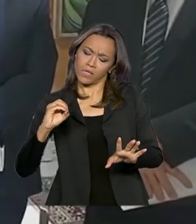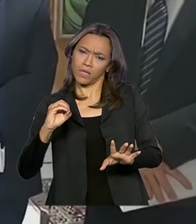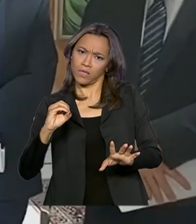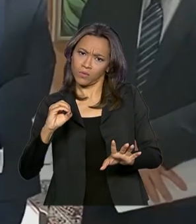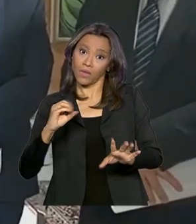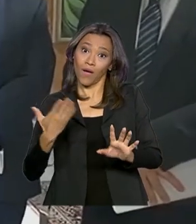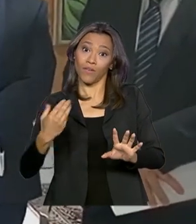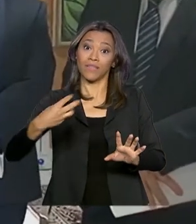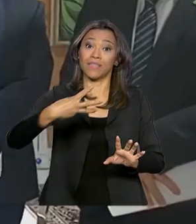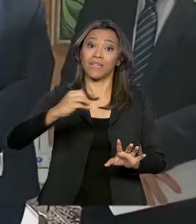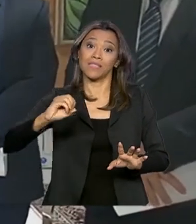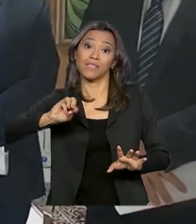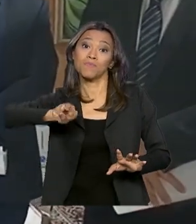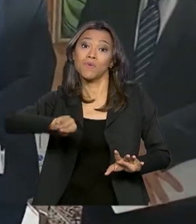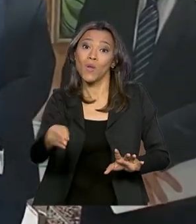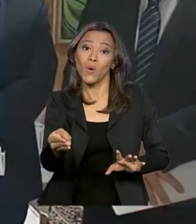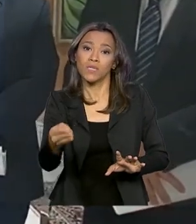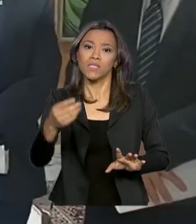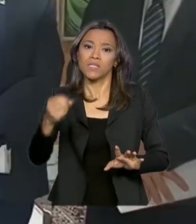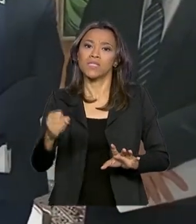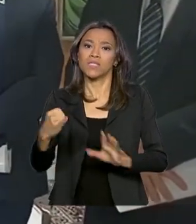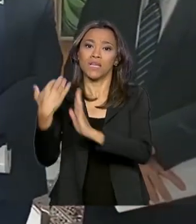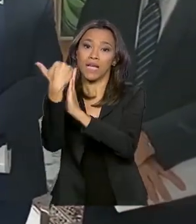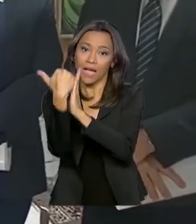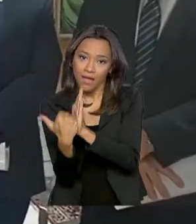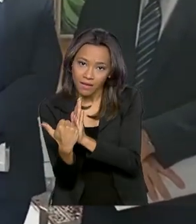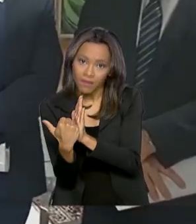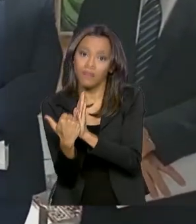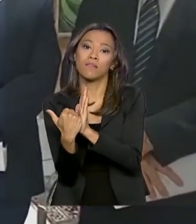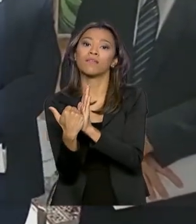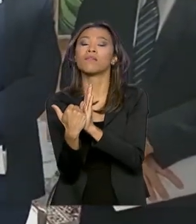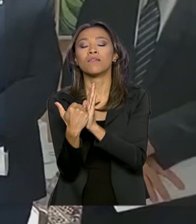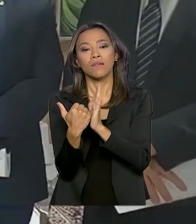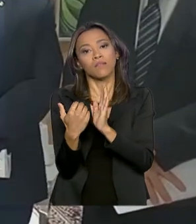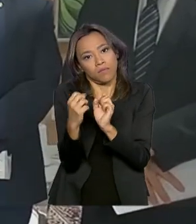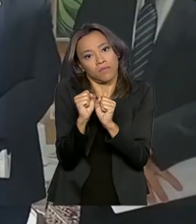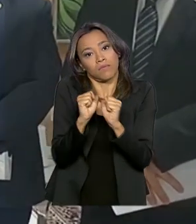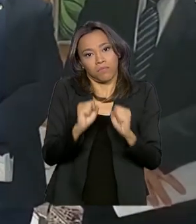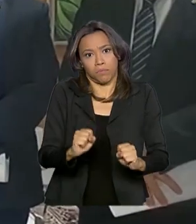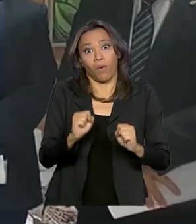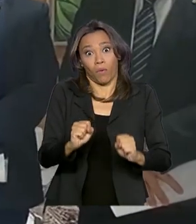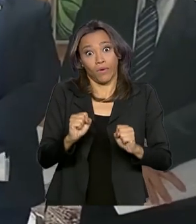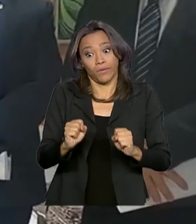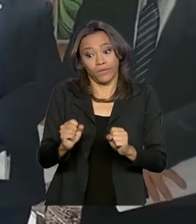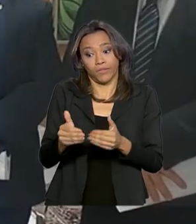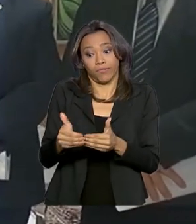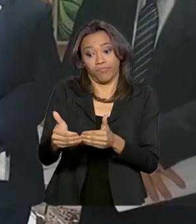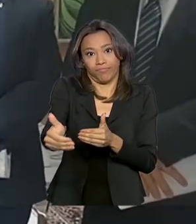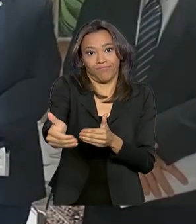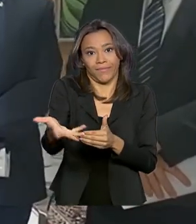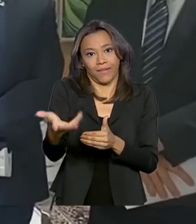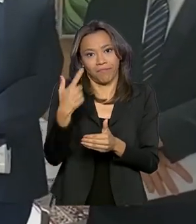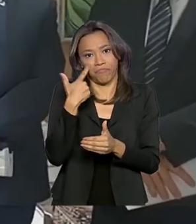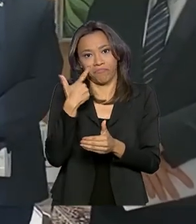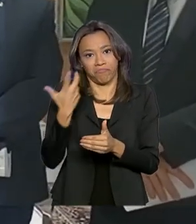R$ bilhões. Se cair mais 0,5%, que pode ser que caia agora para essa reunião do Copom,